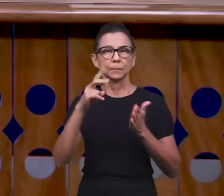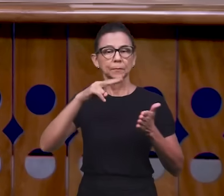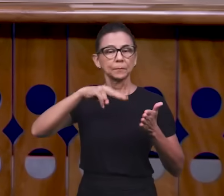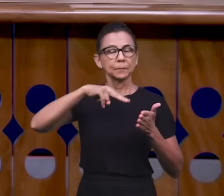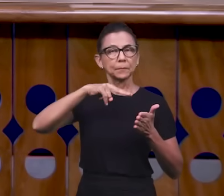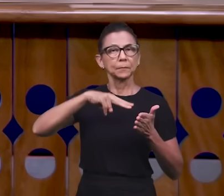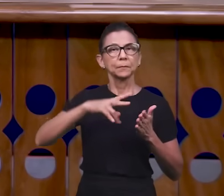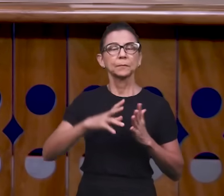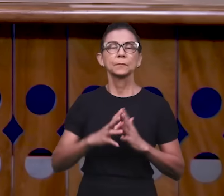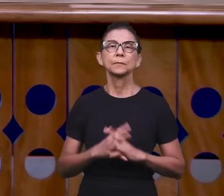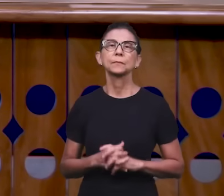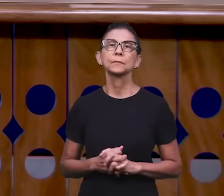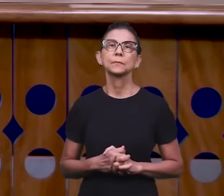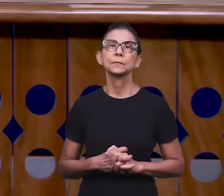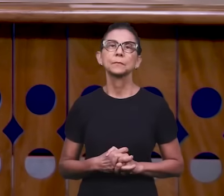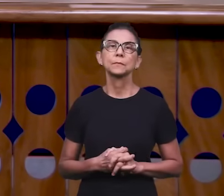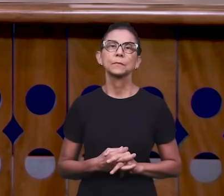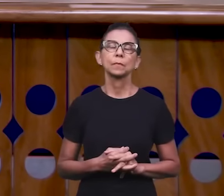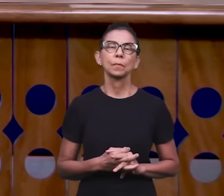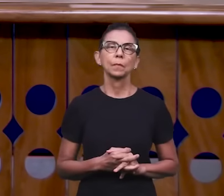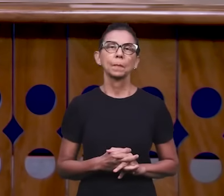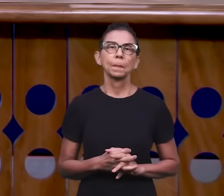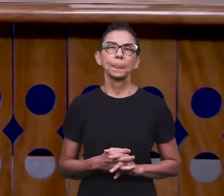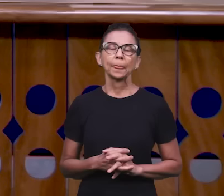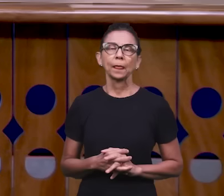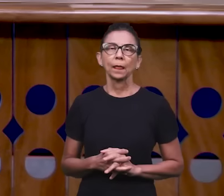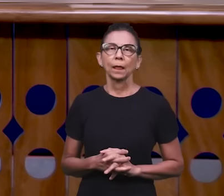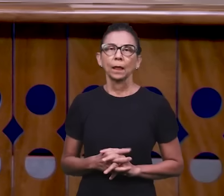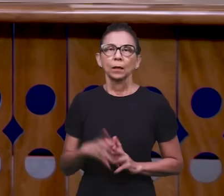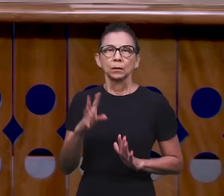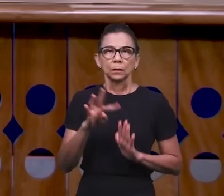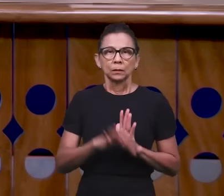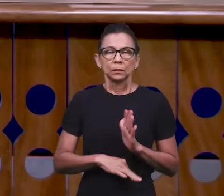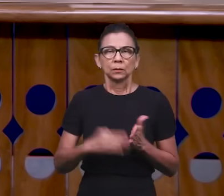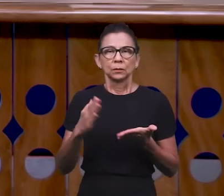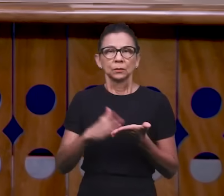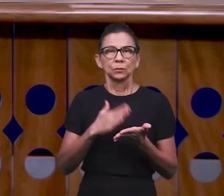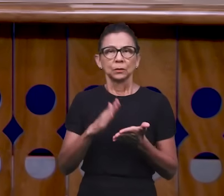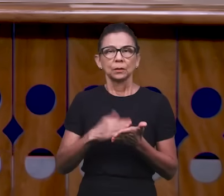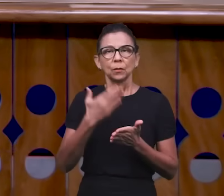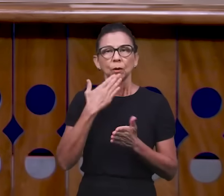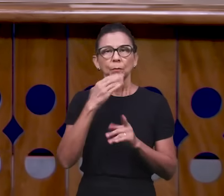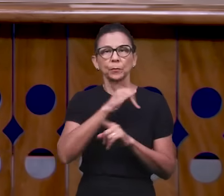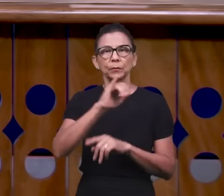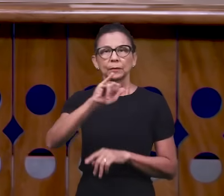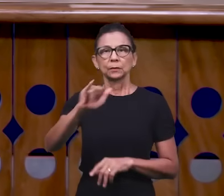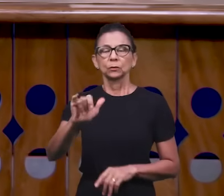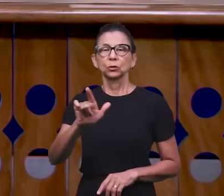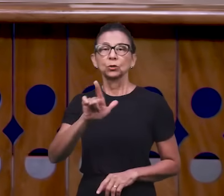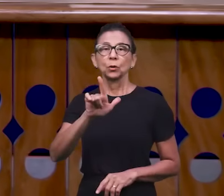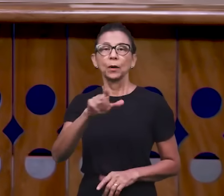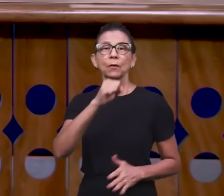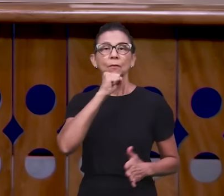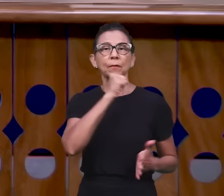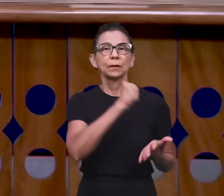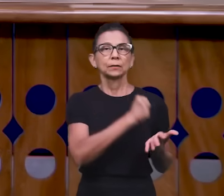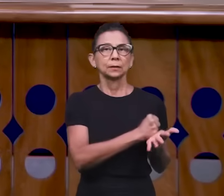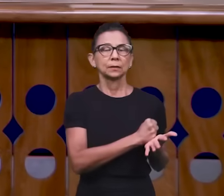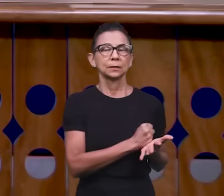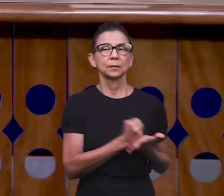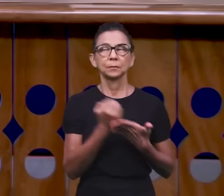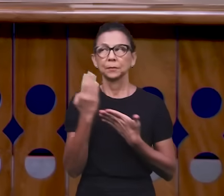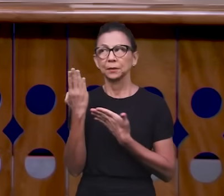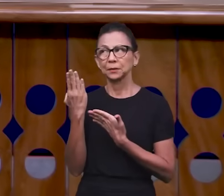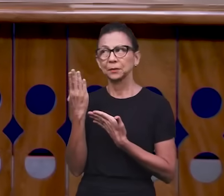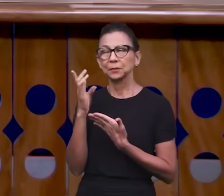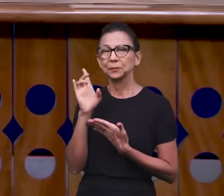nós lermos a palavra de Deus, e eu convido para a leitura do texto que está lá no livro do profeta Joel, no Velho Testamento. Nós vamos ler